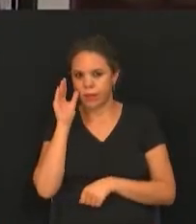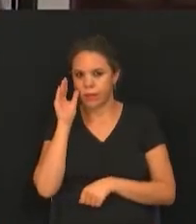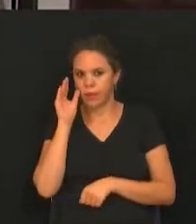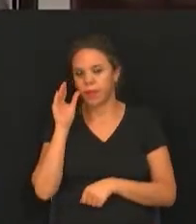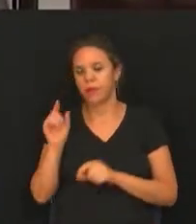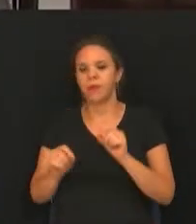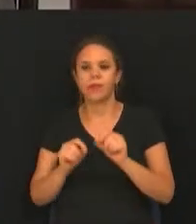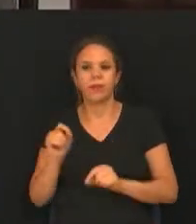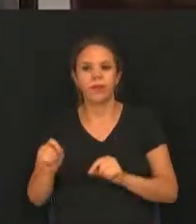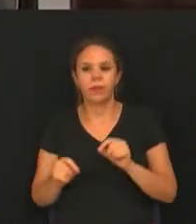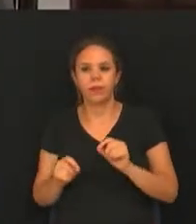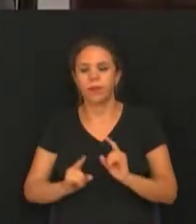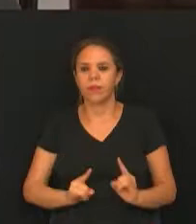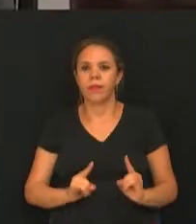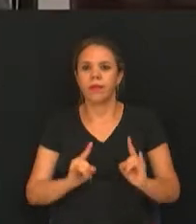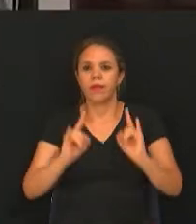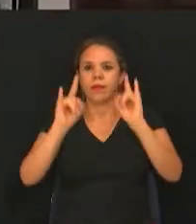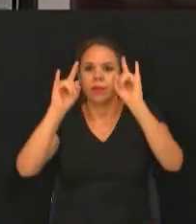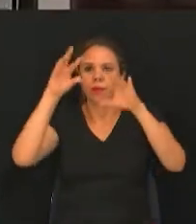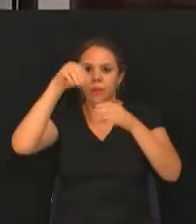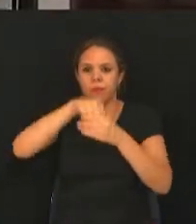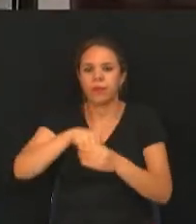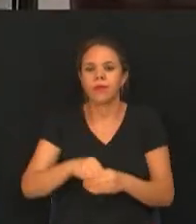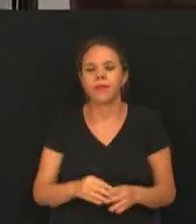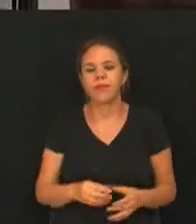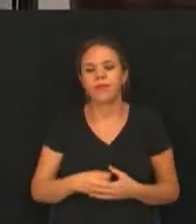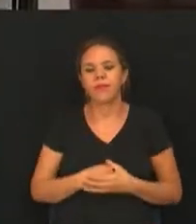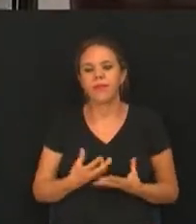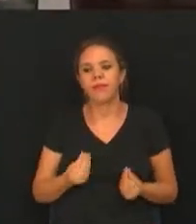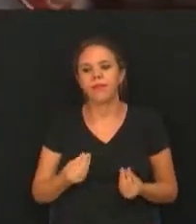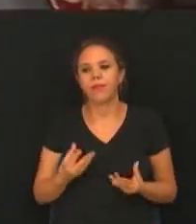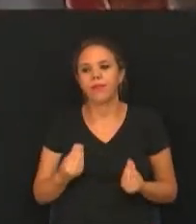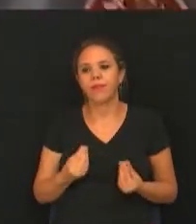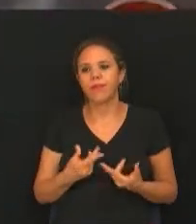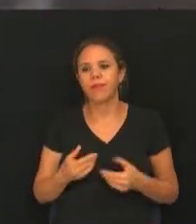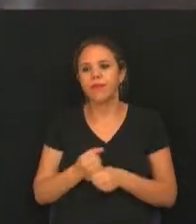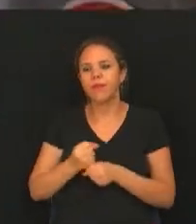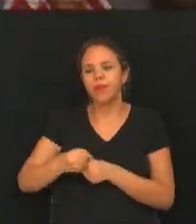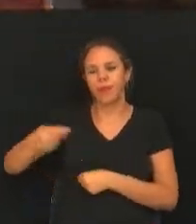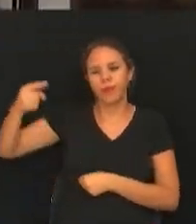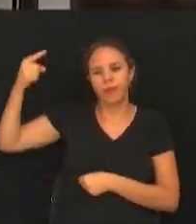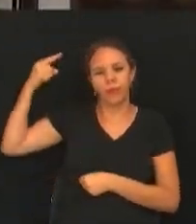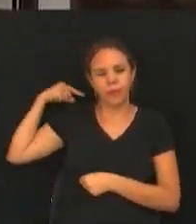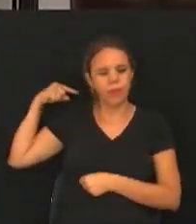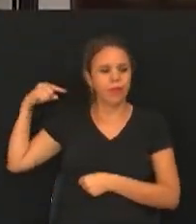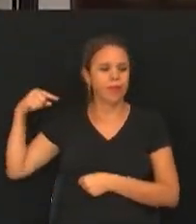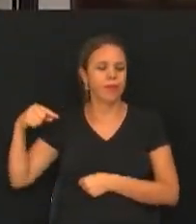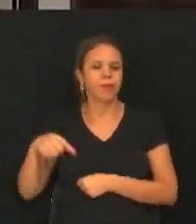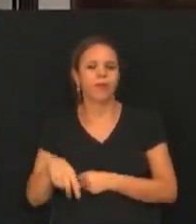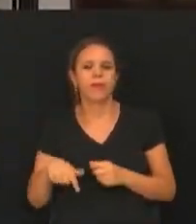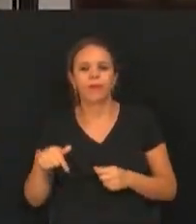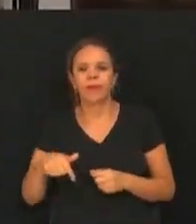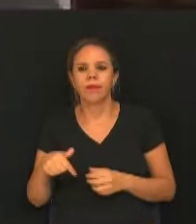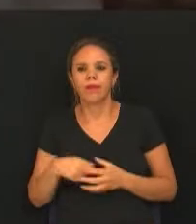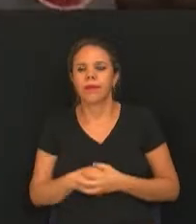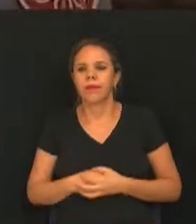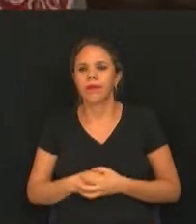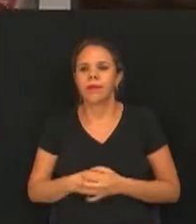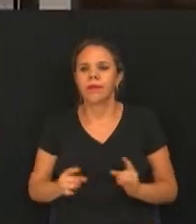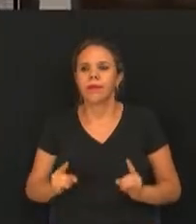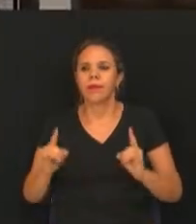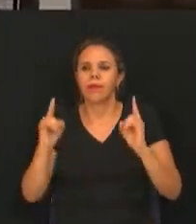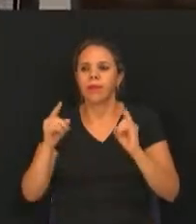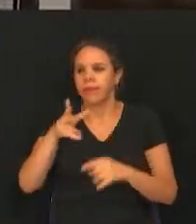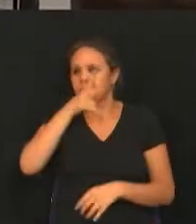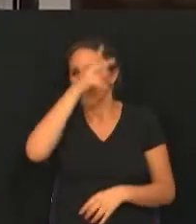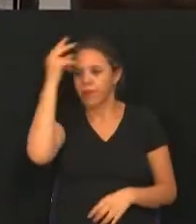que era esse prédio, quem ficava nesse prédio muitas e muitas décadas atrás. Quero ouvir de novo essa aqui história. Praticamente era um prédio da